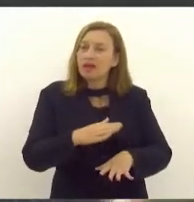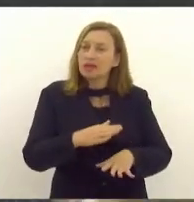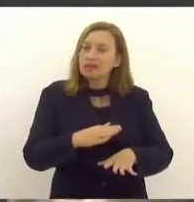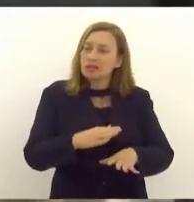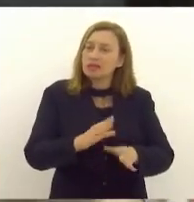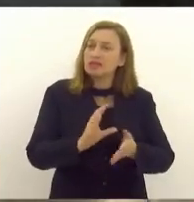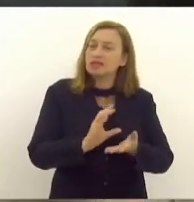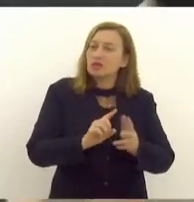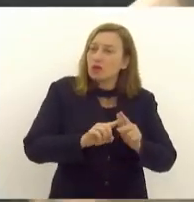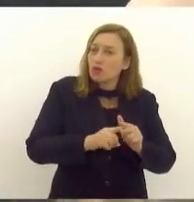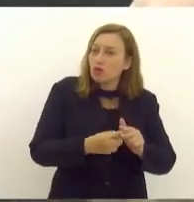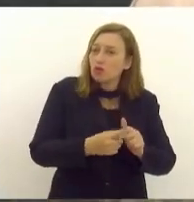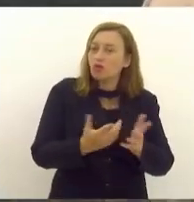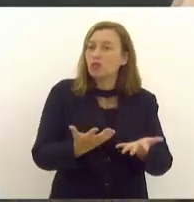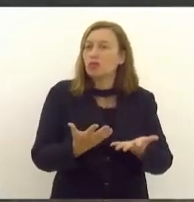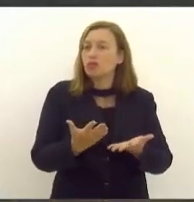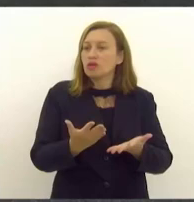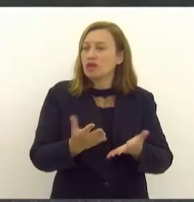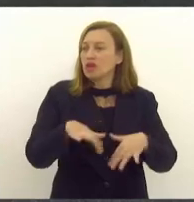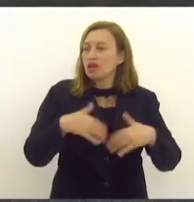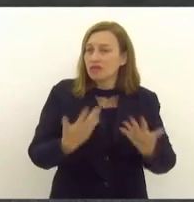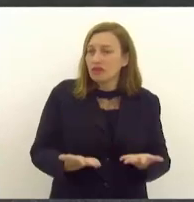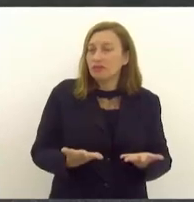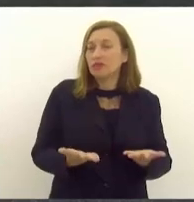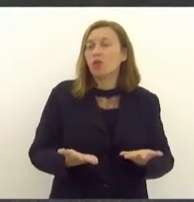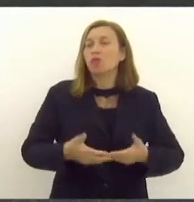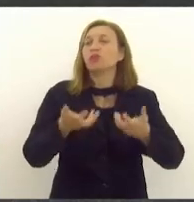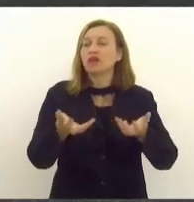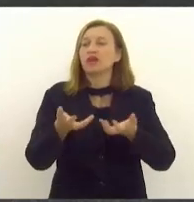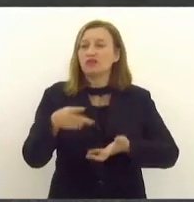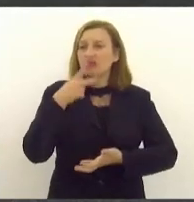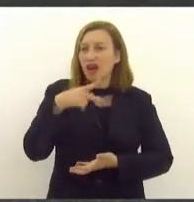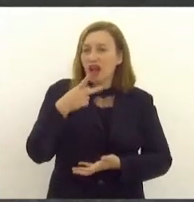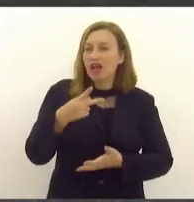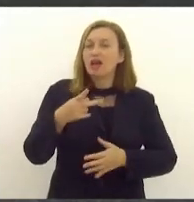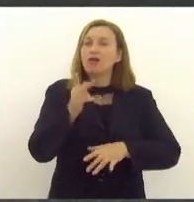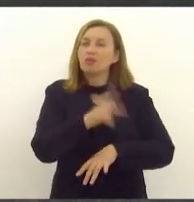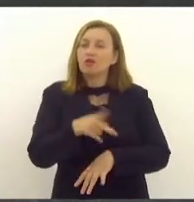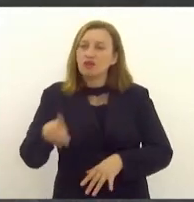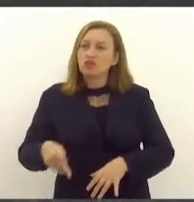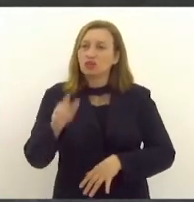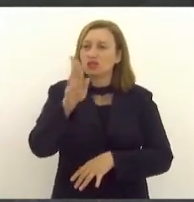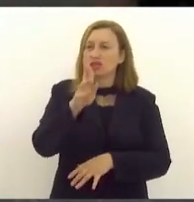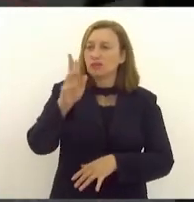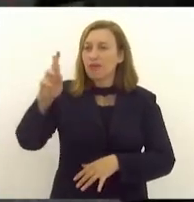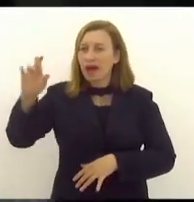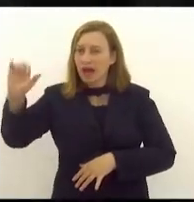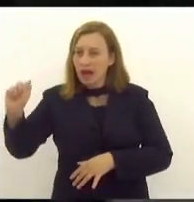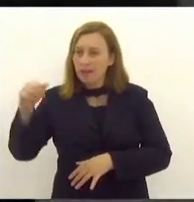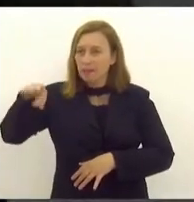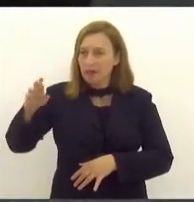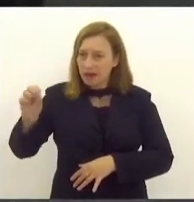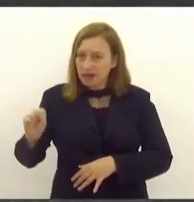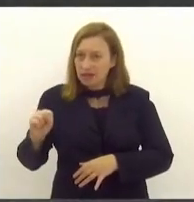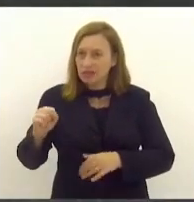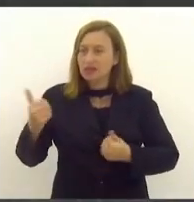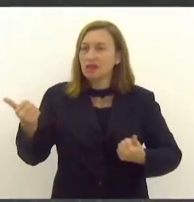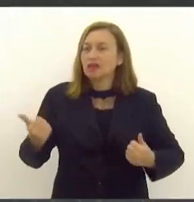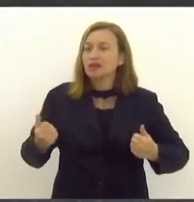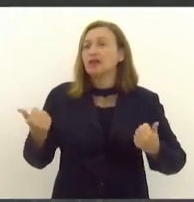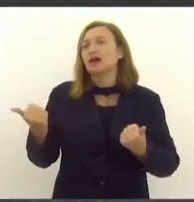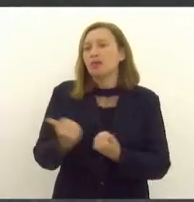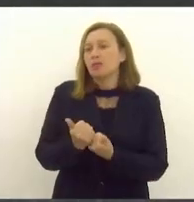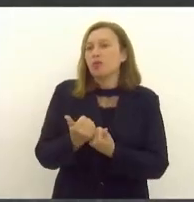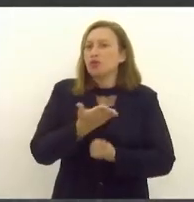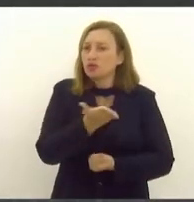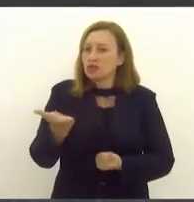mais manutenção Enfim então queria falar professores de Barra Mansa Conte com meu mandato para fortalecer a luta de vocês